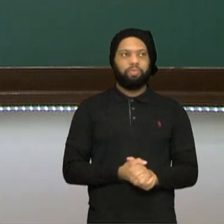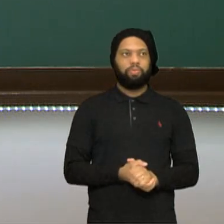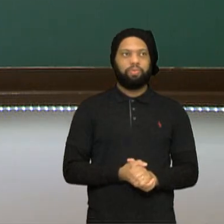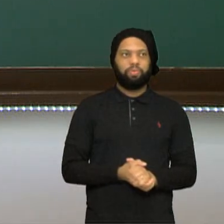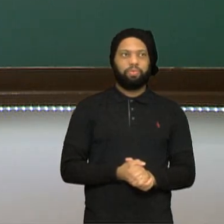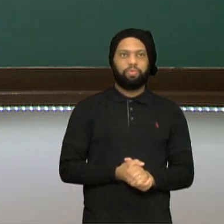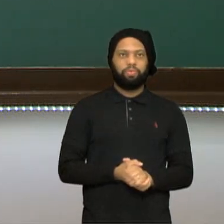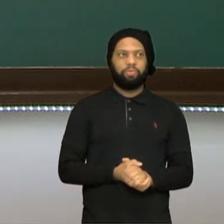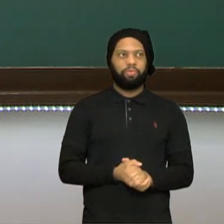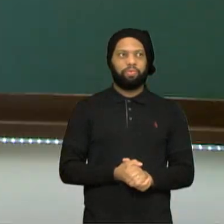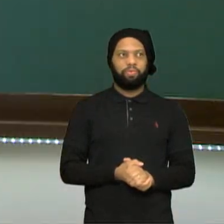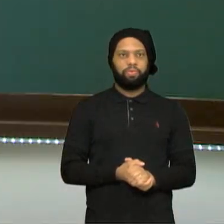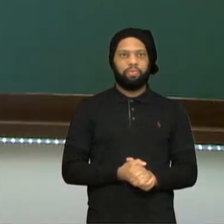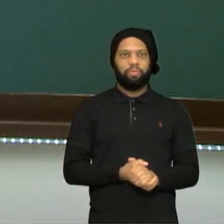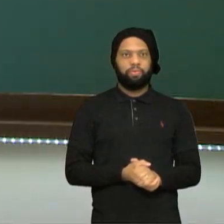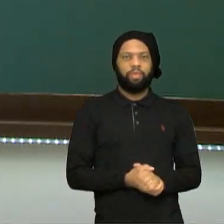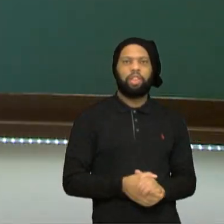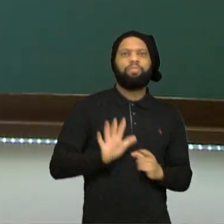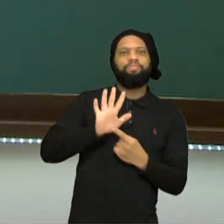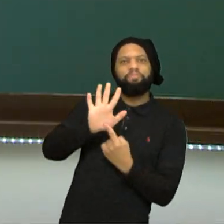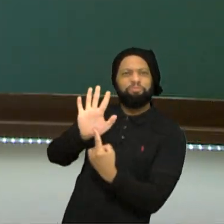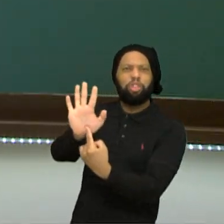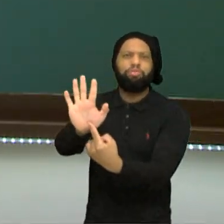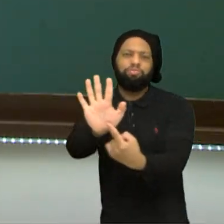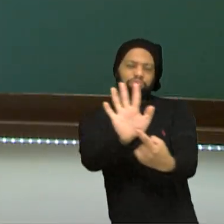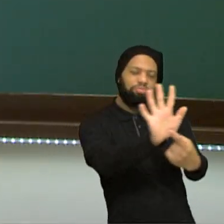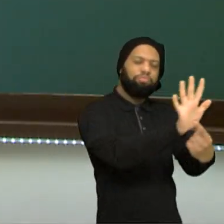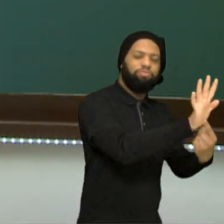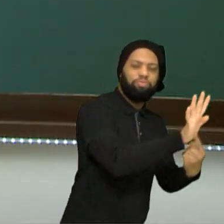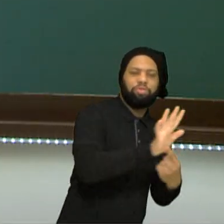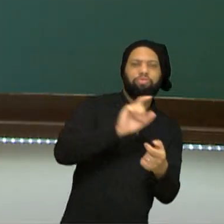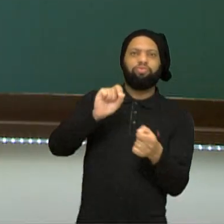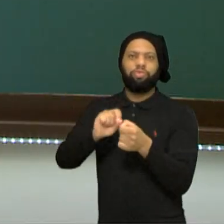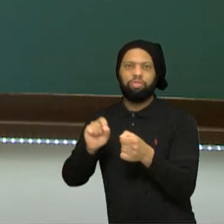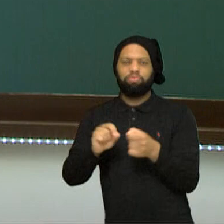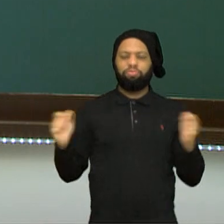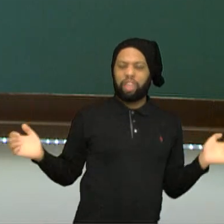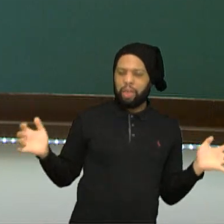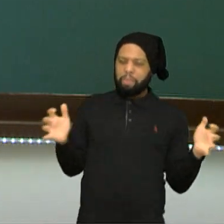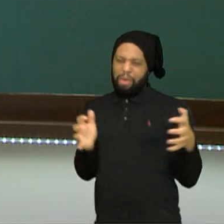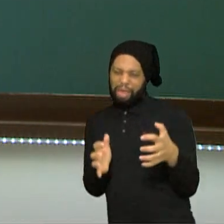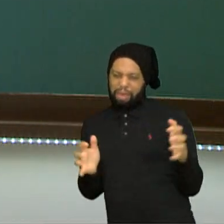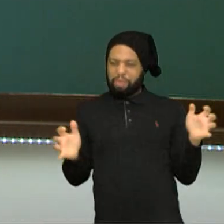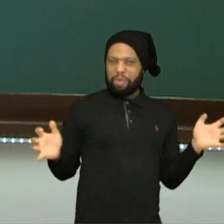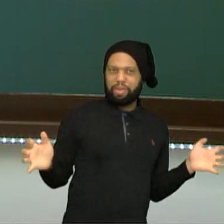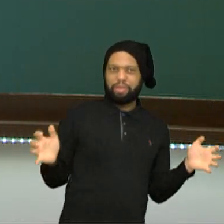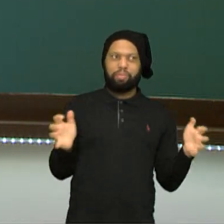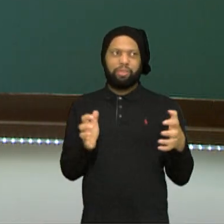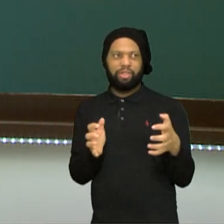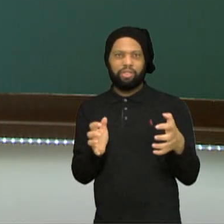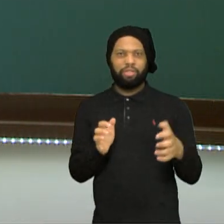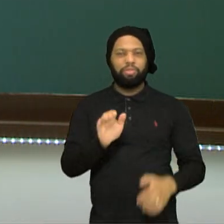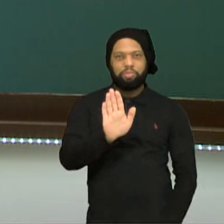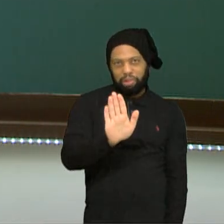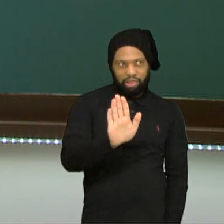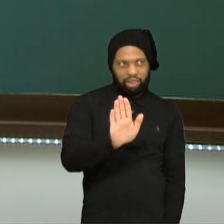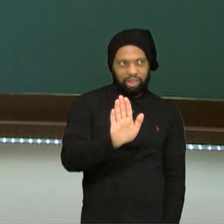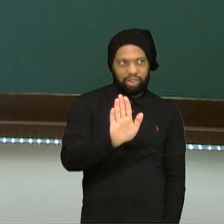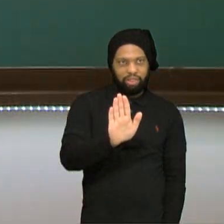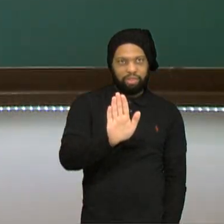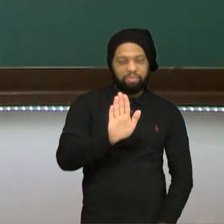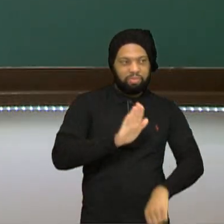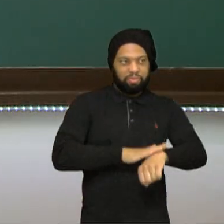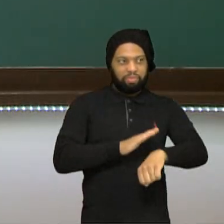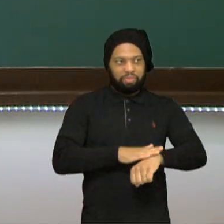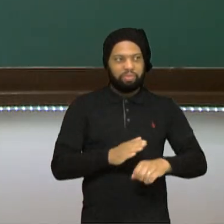É, eu vou mostrar pra vocês como se dança um baião. Mas espera um pouquinho, só um pouquinho, um